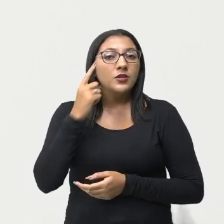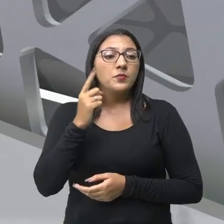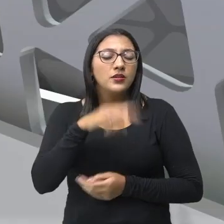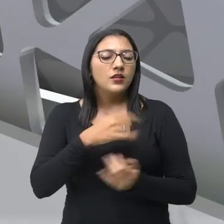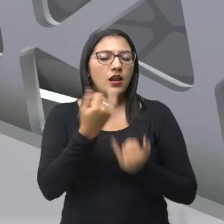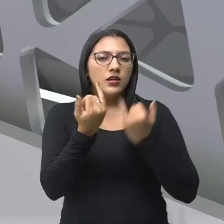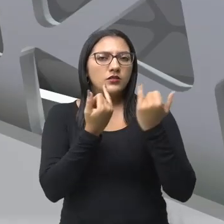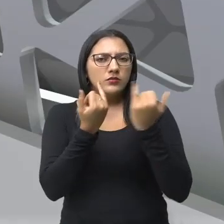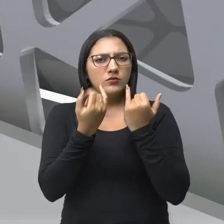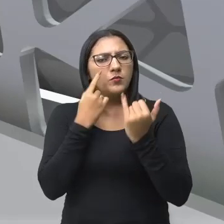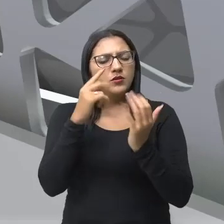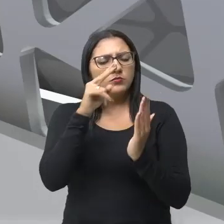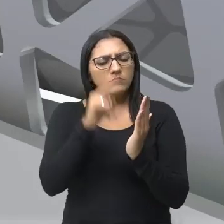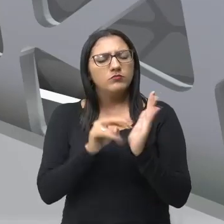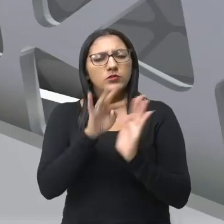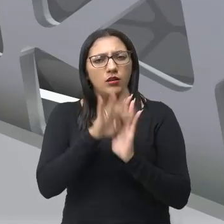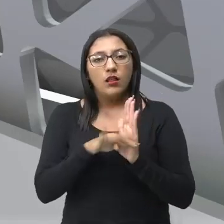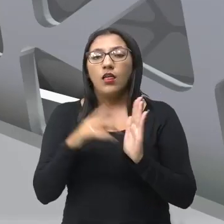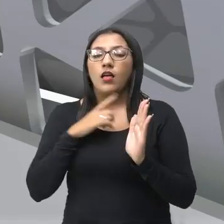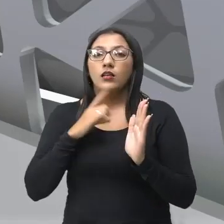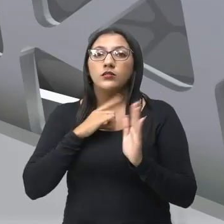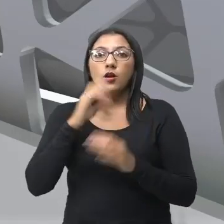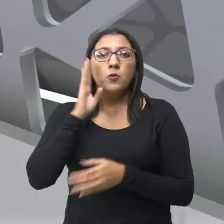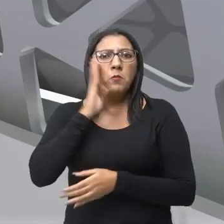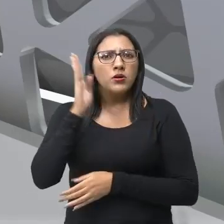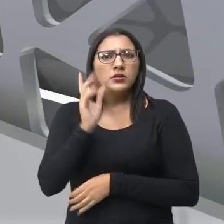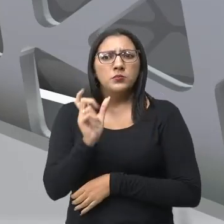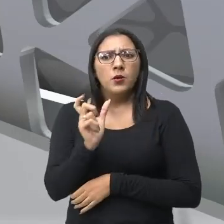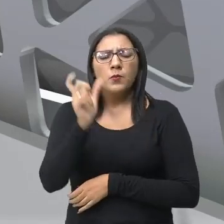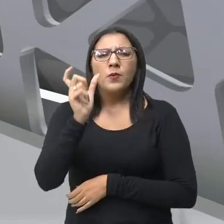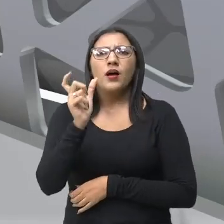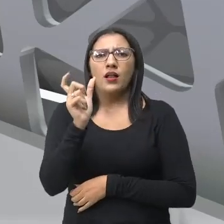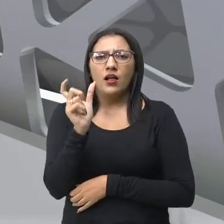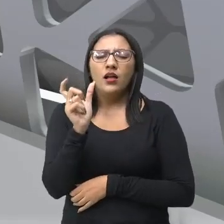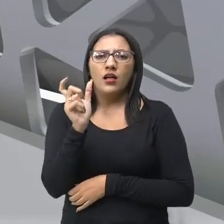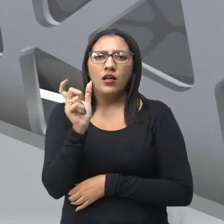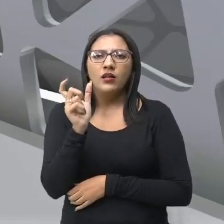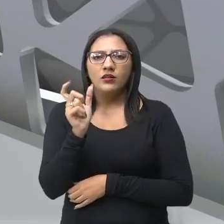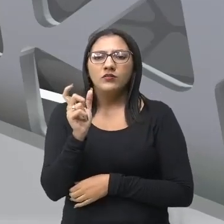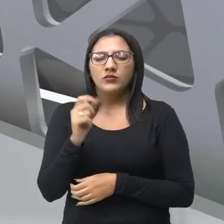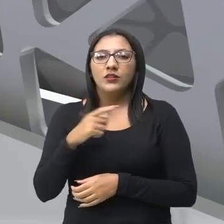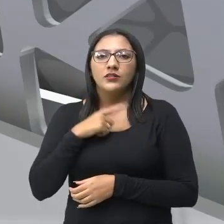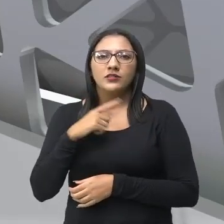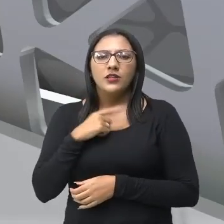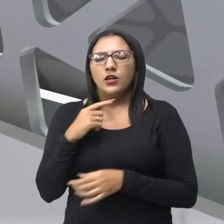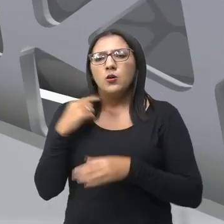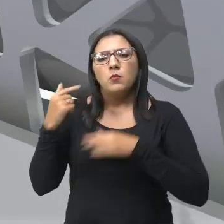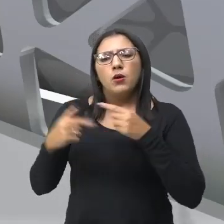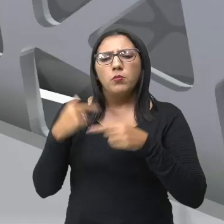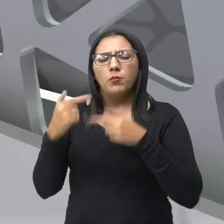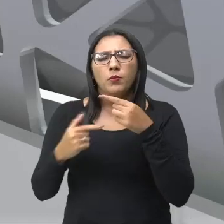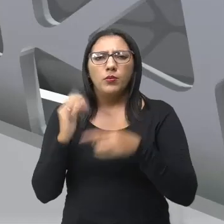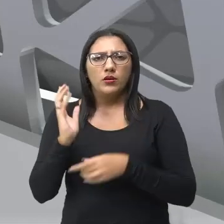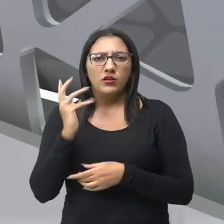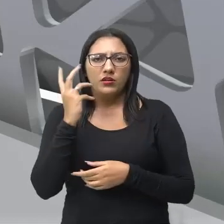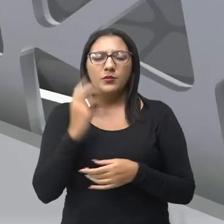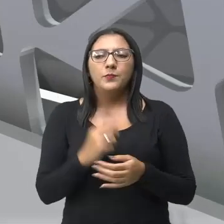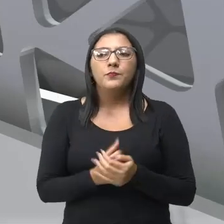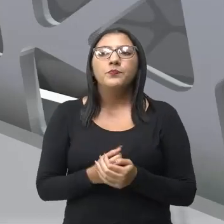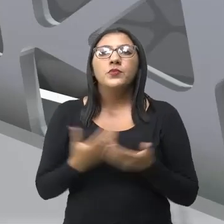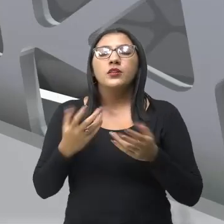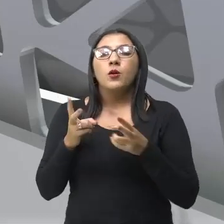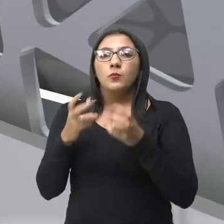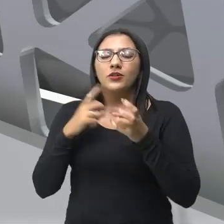notícia, pessoal, observem que nós temos um fato central que gerou aí todos os acontecimentos, certo? Então, percebo